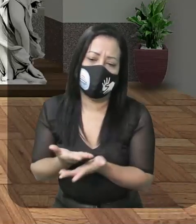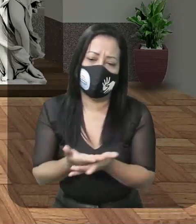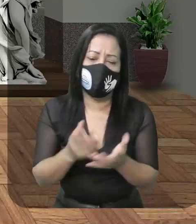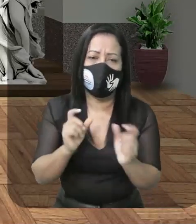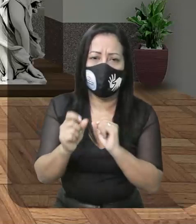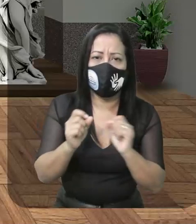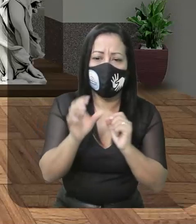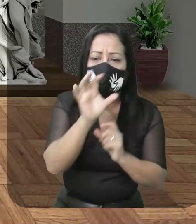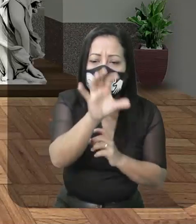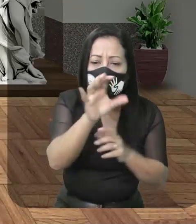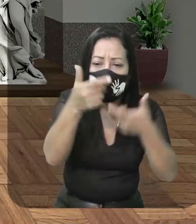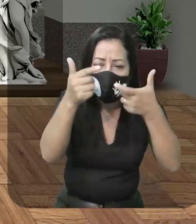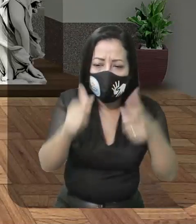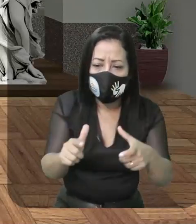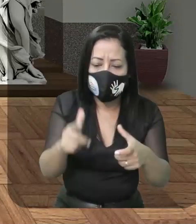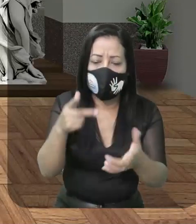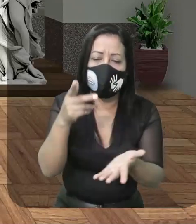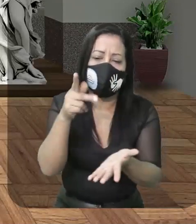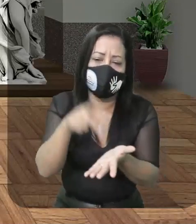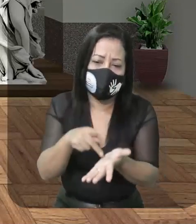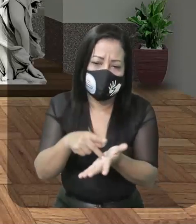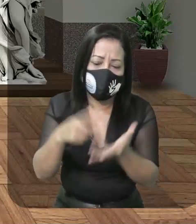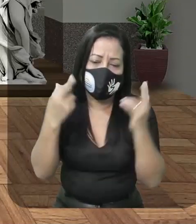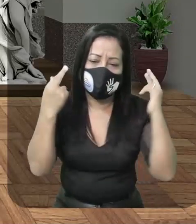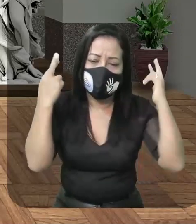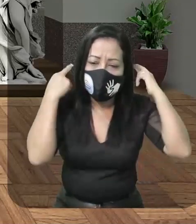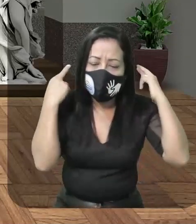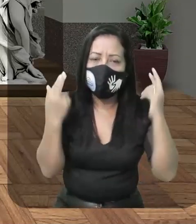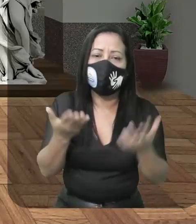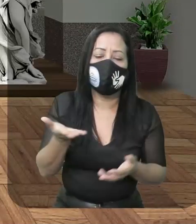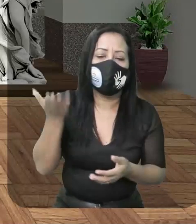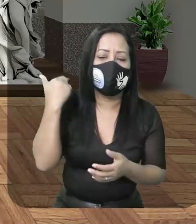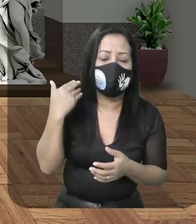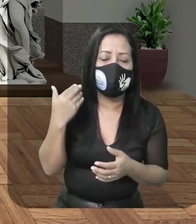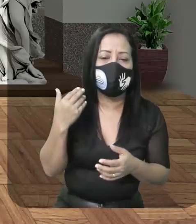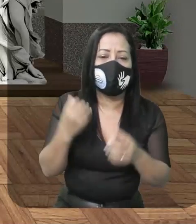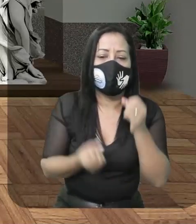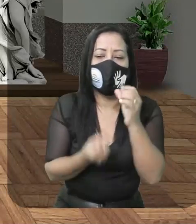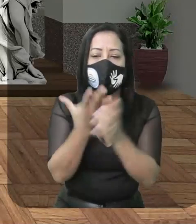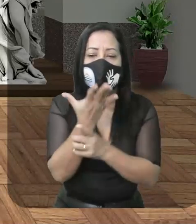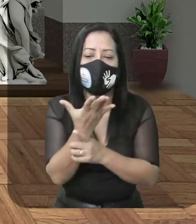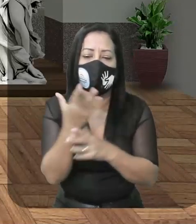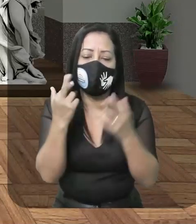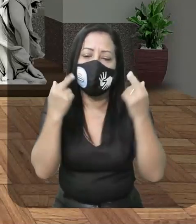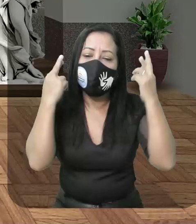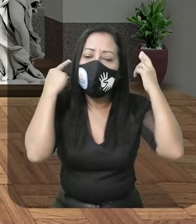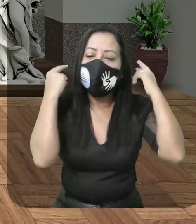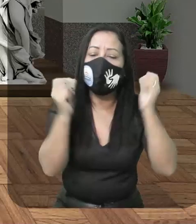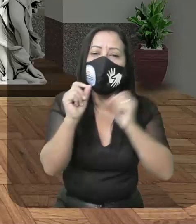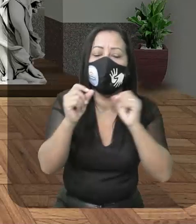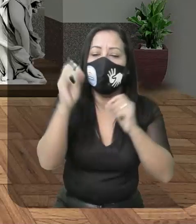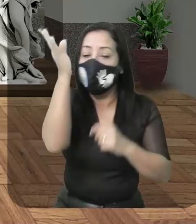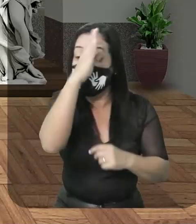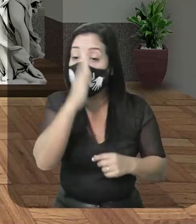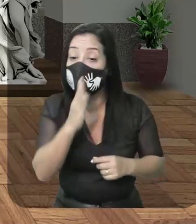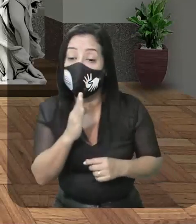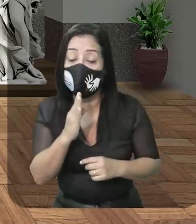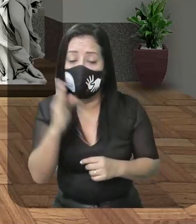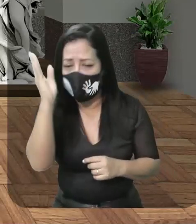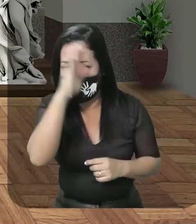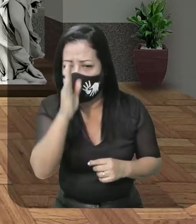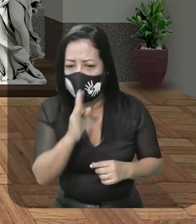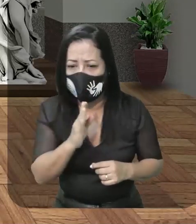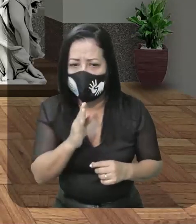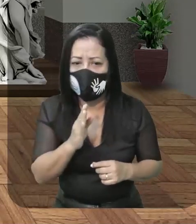da geografia. Quando a gente estuda a geografia da Grécia, nós vimos que a Grécia ela é formada... O Brasil, basicamente, ele